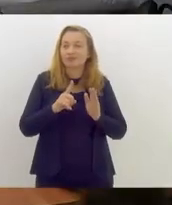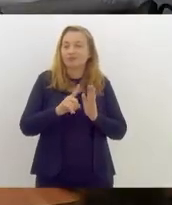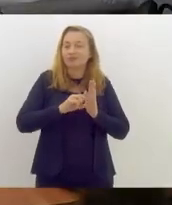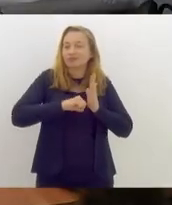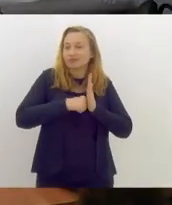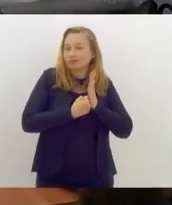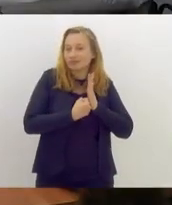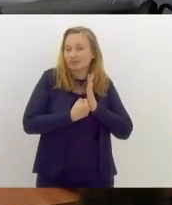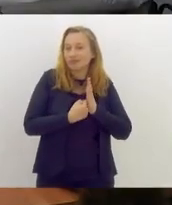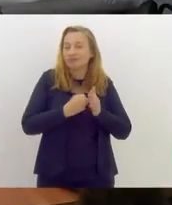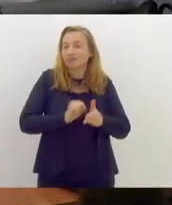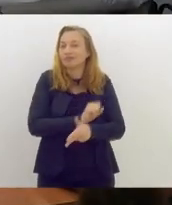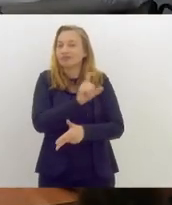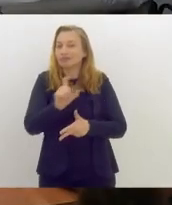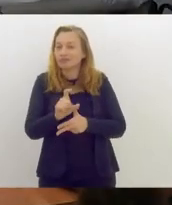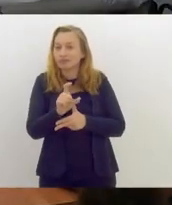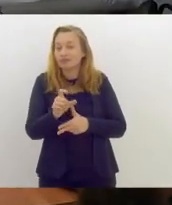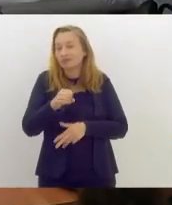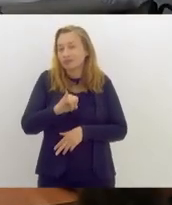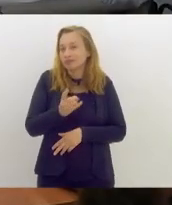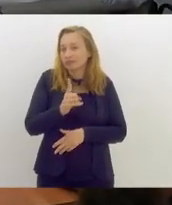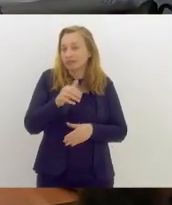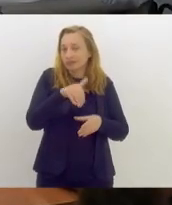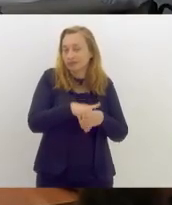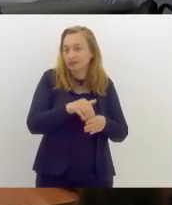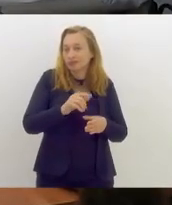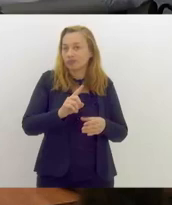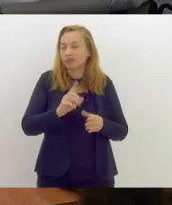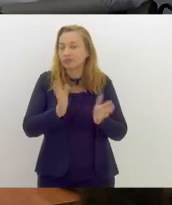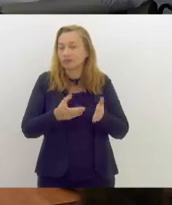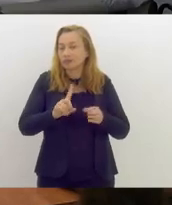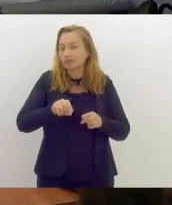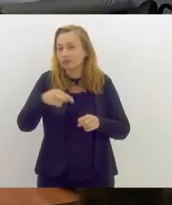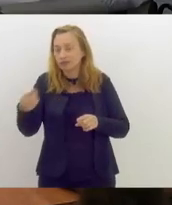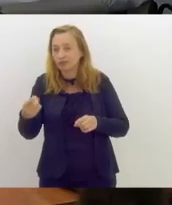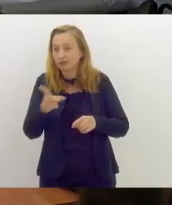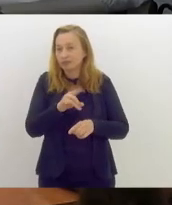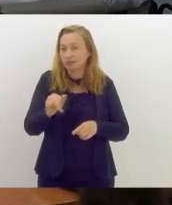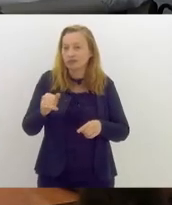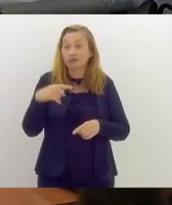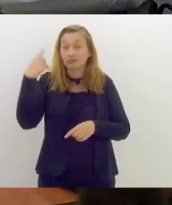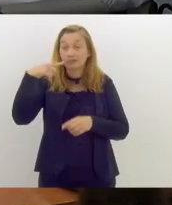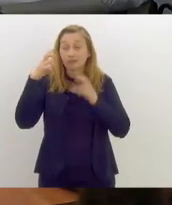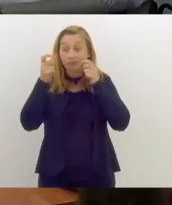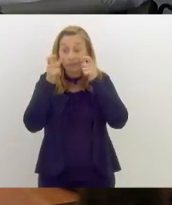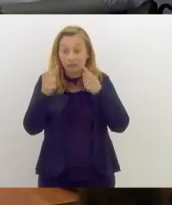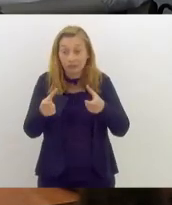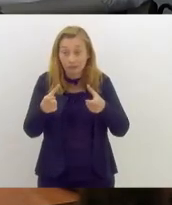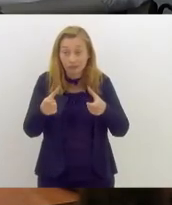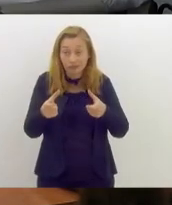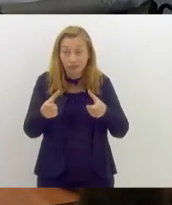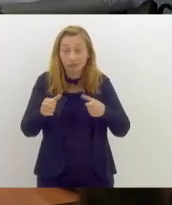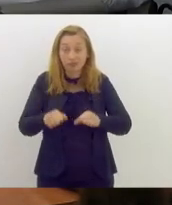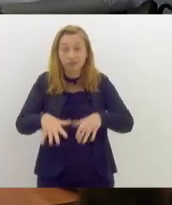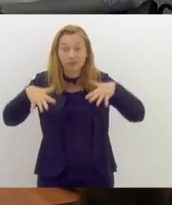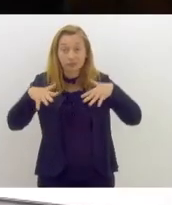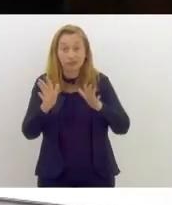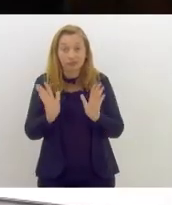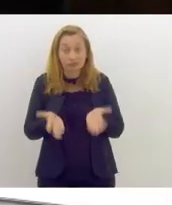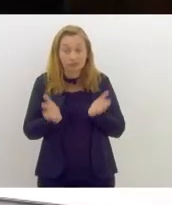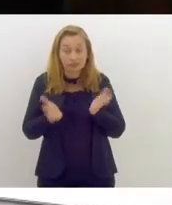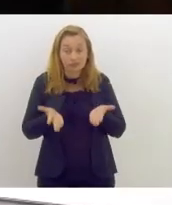Poder Executivo se não votar hoje vai votar nos próximos dias nos advogados deveriam ficar atento ao plenário de hoje